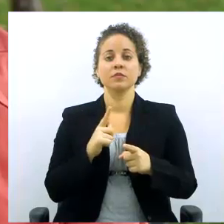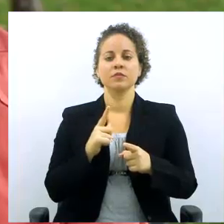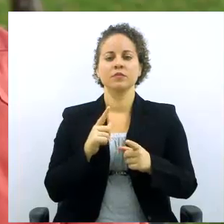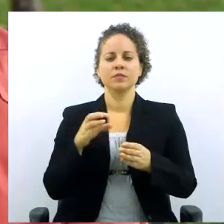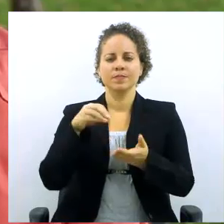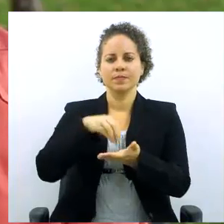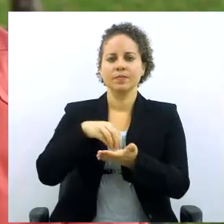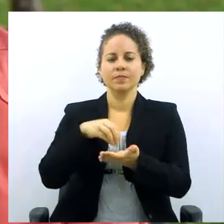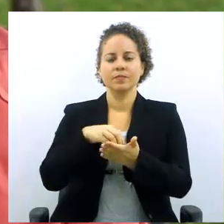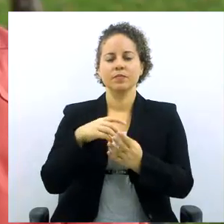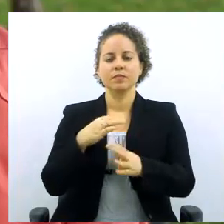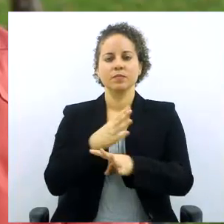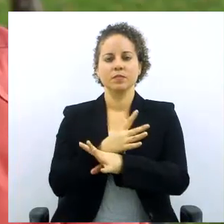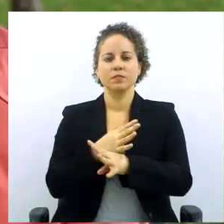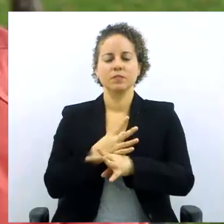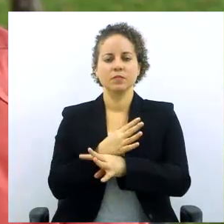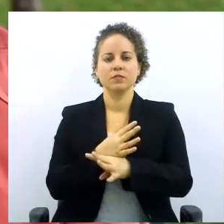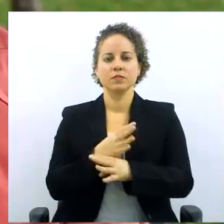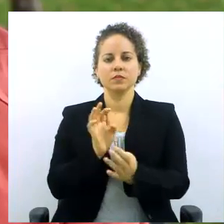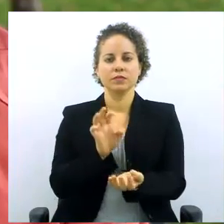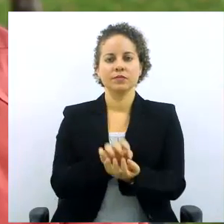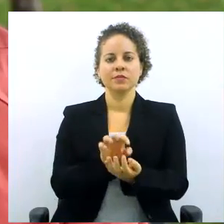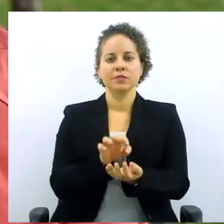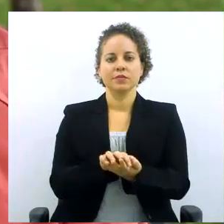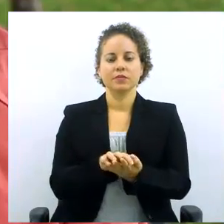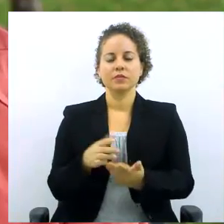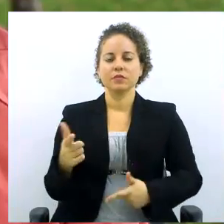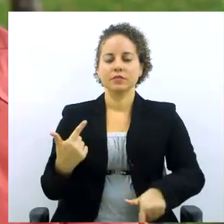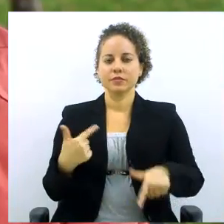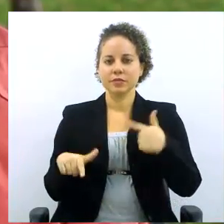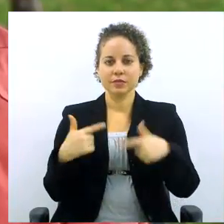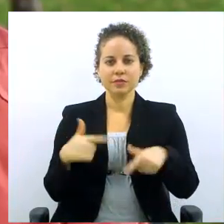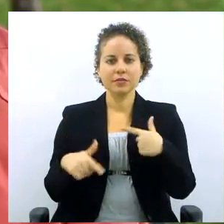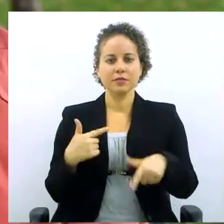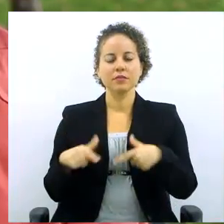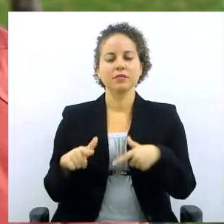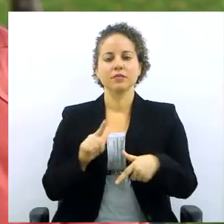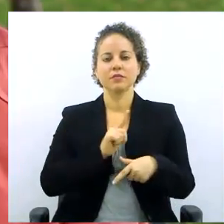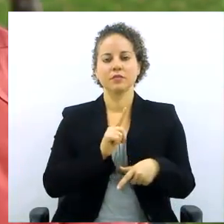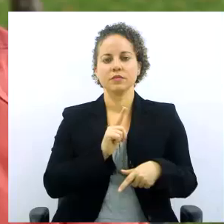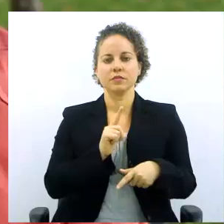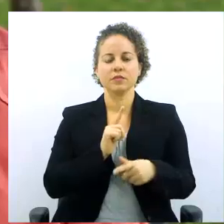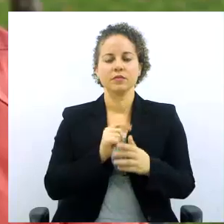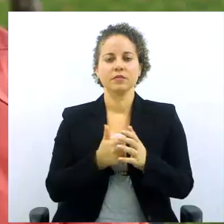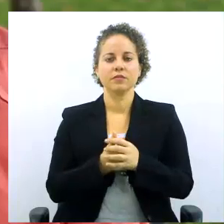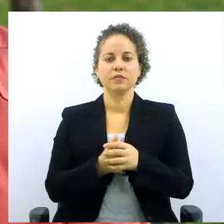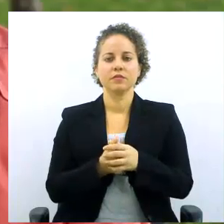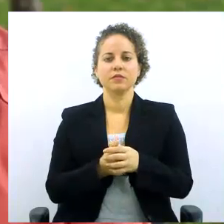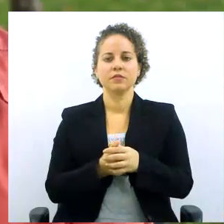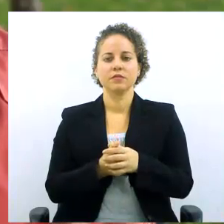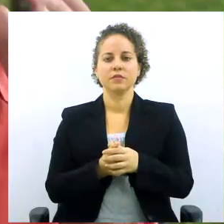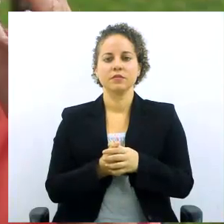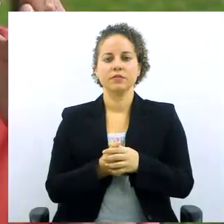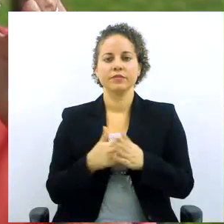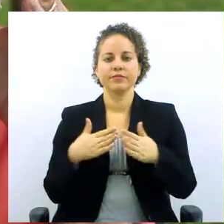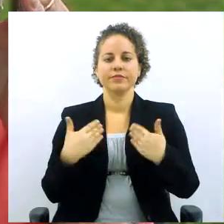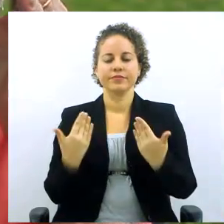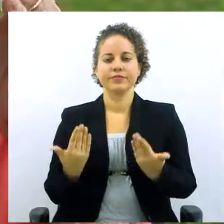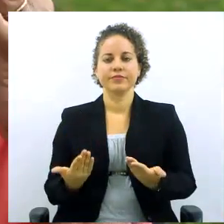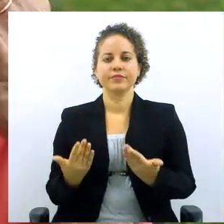Recife, né, é de serviços, não é mais de bens, né? Então,